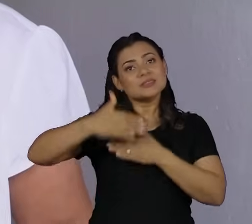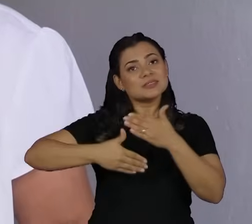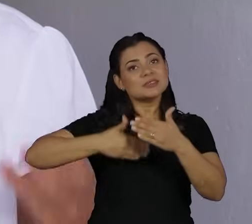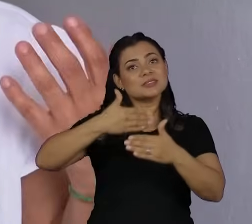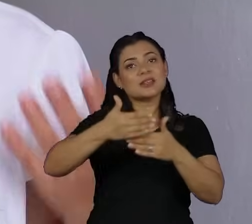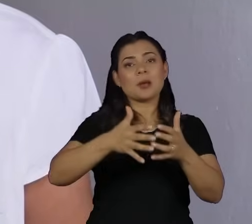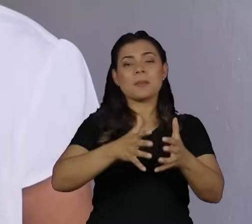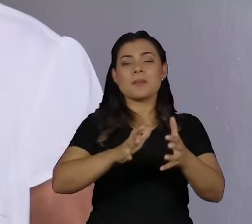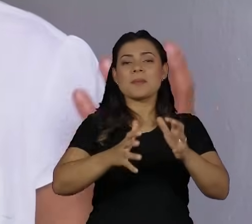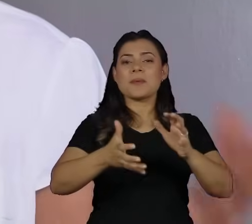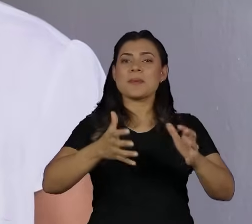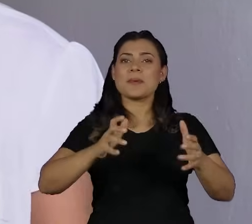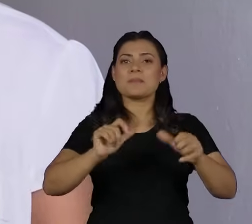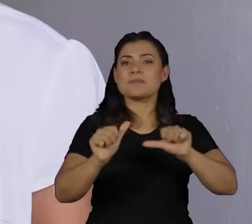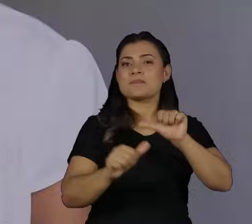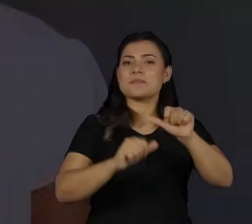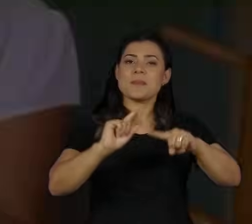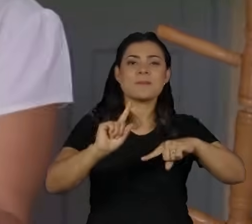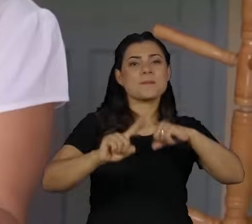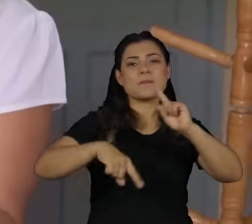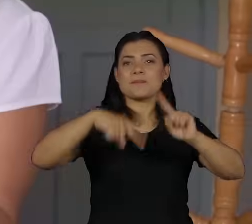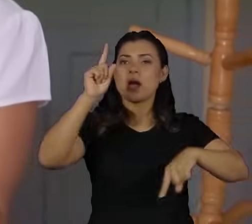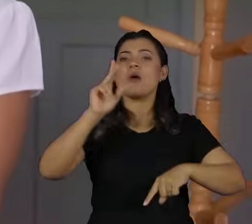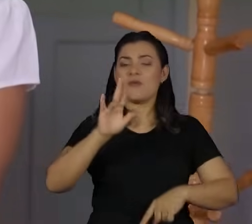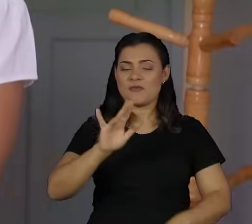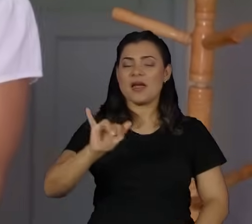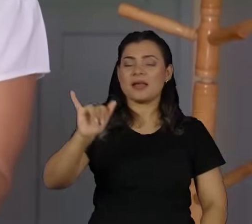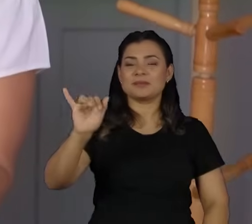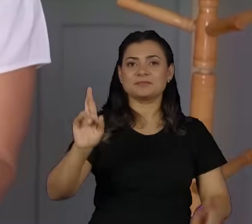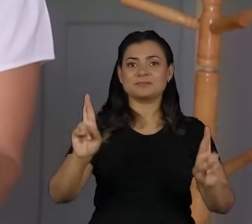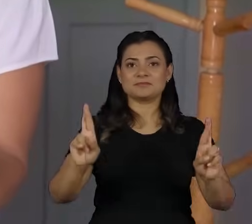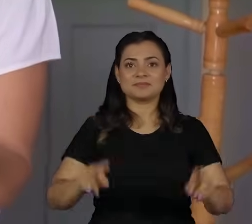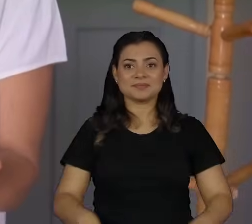vai crescer e aumentar cada vez mais.